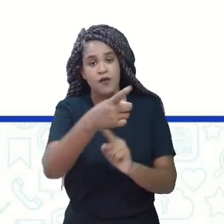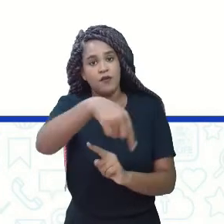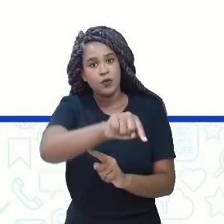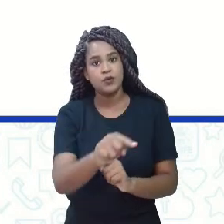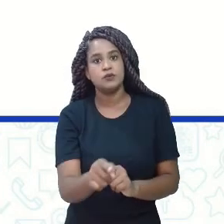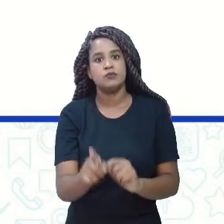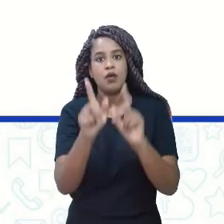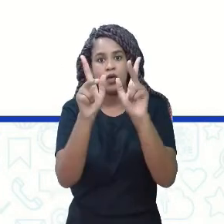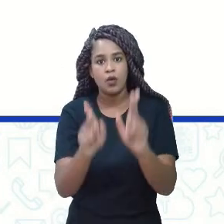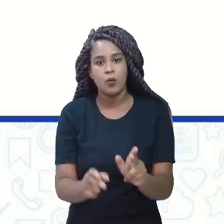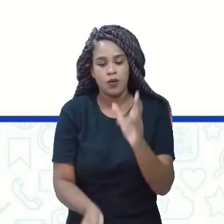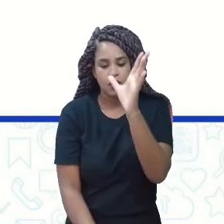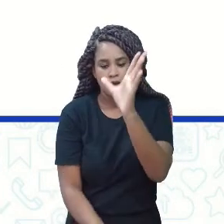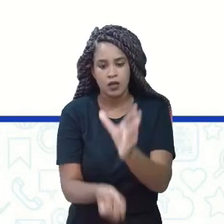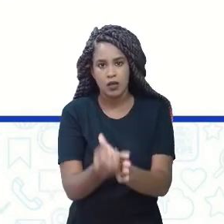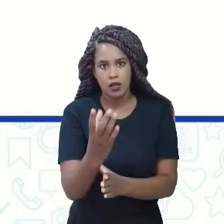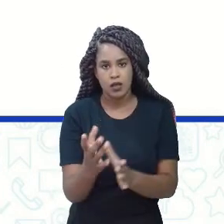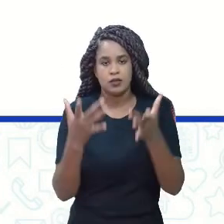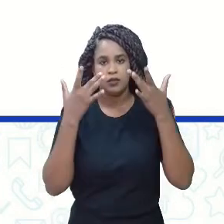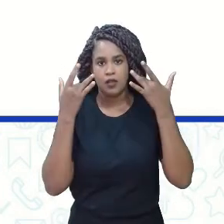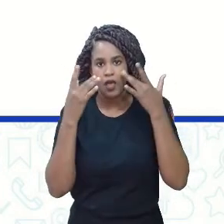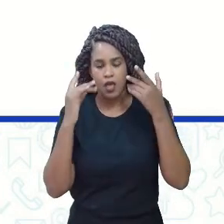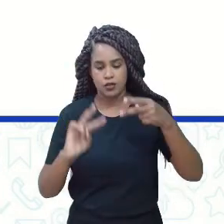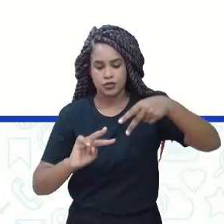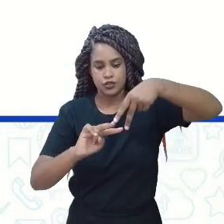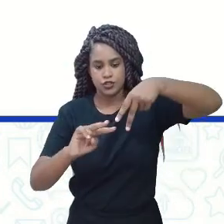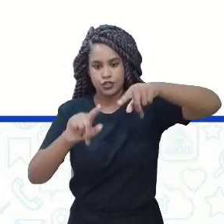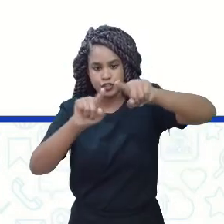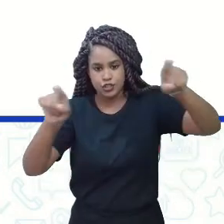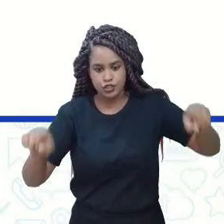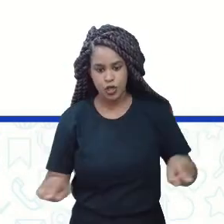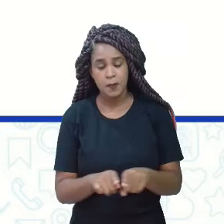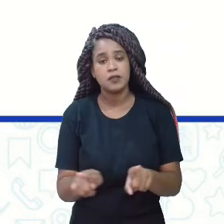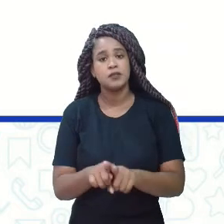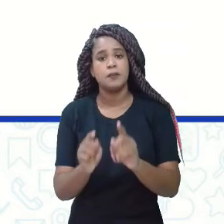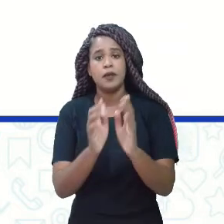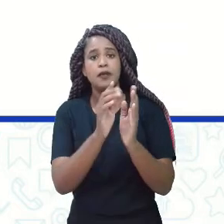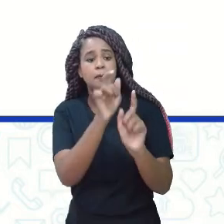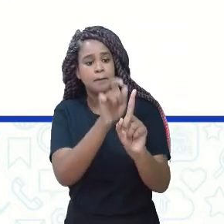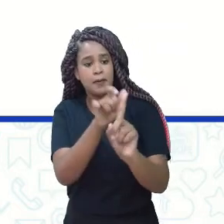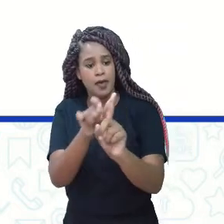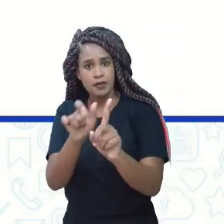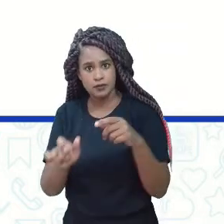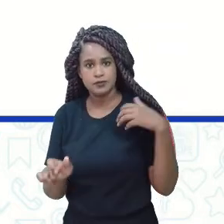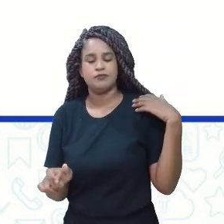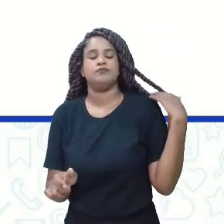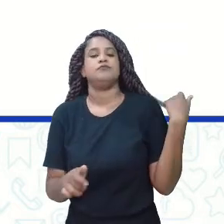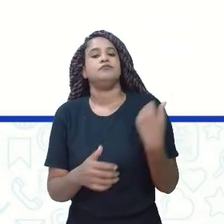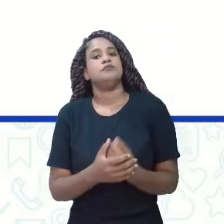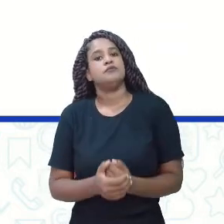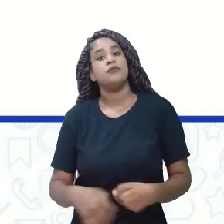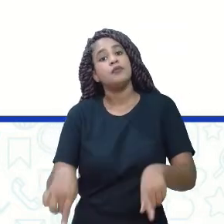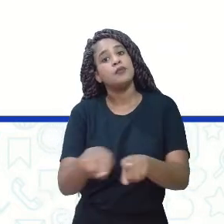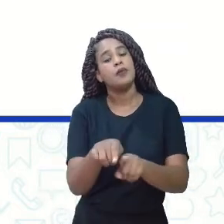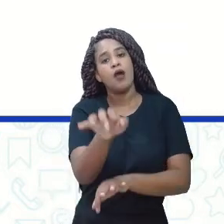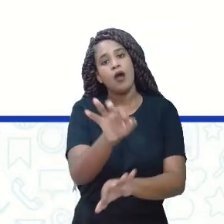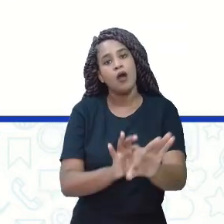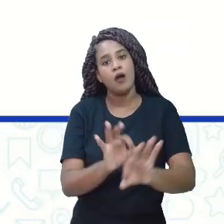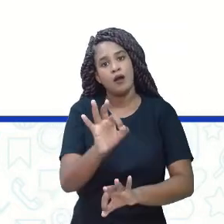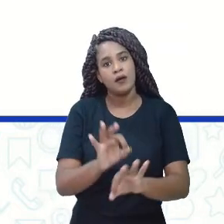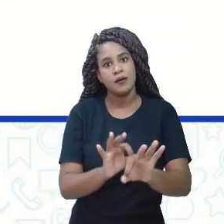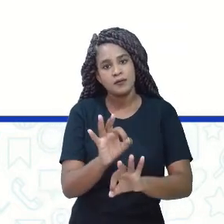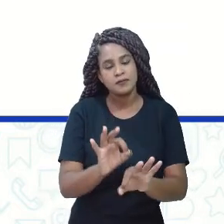construir o cenário do seu teatro de sombras, né? E os personagens também, gente. E se prepare para